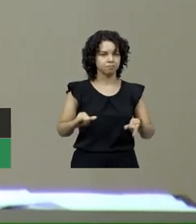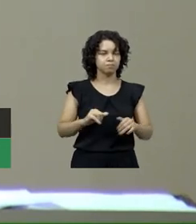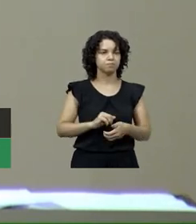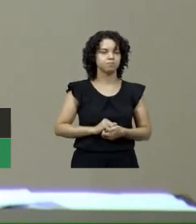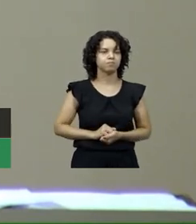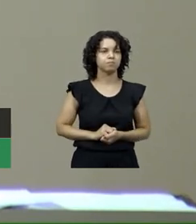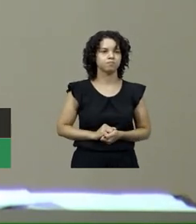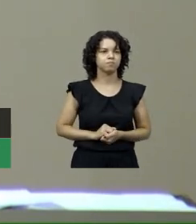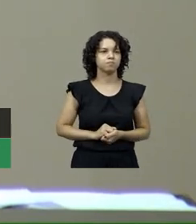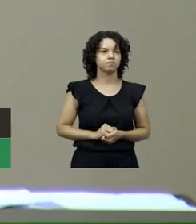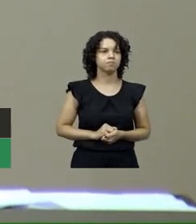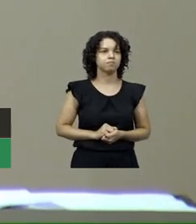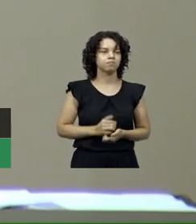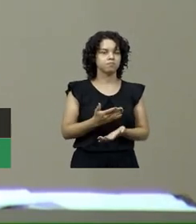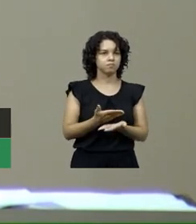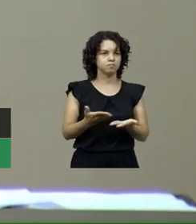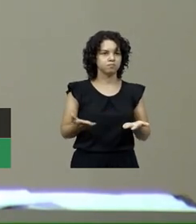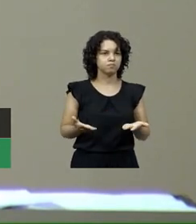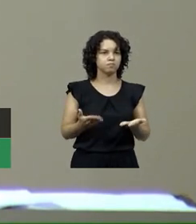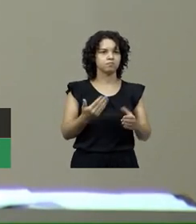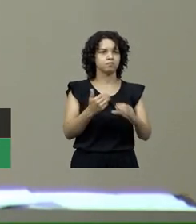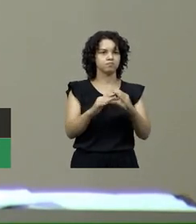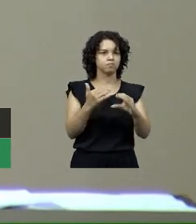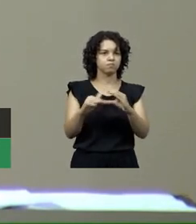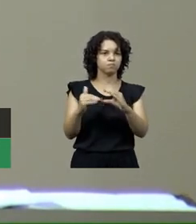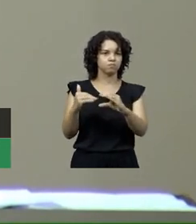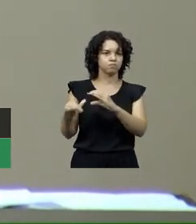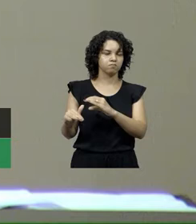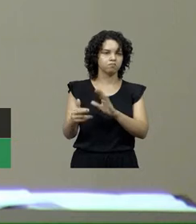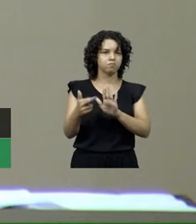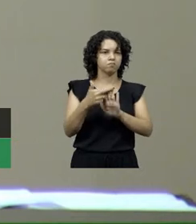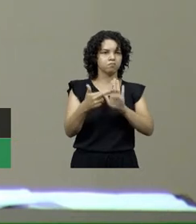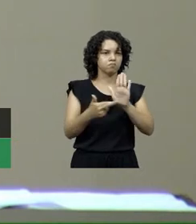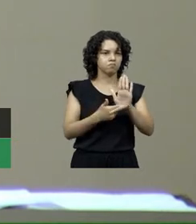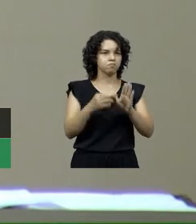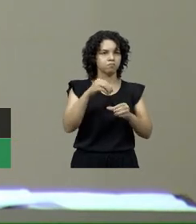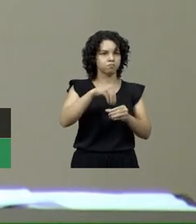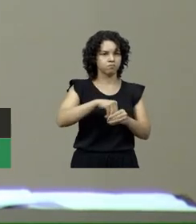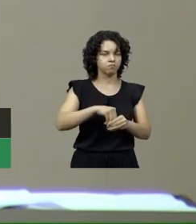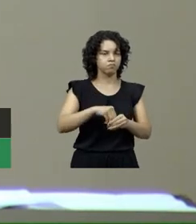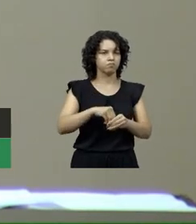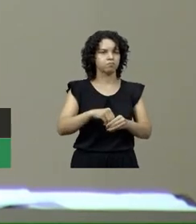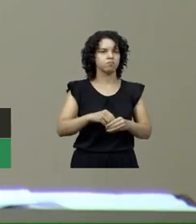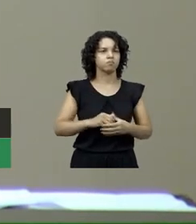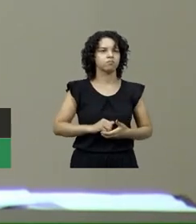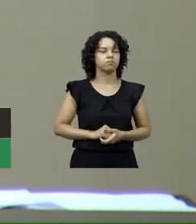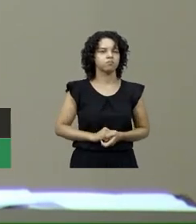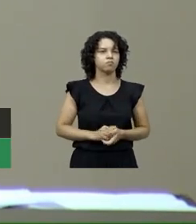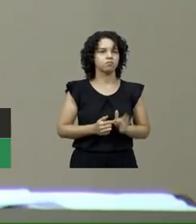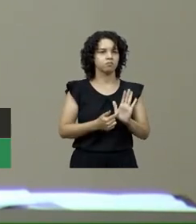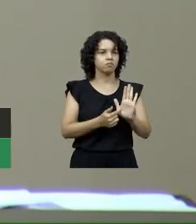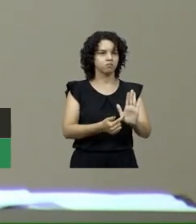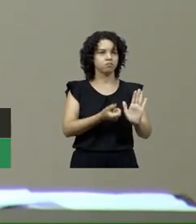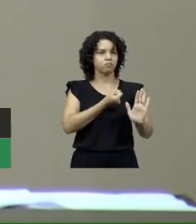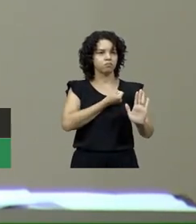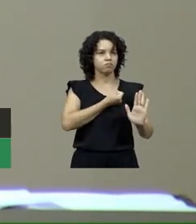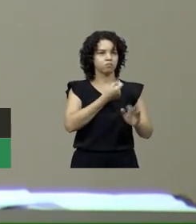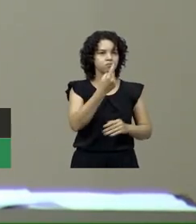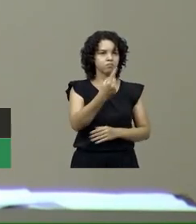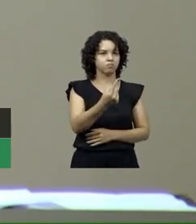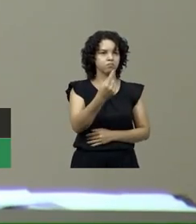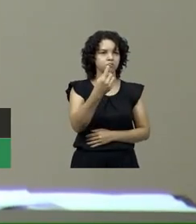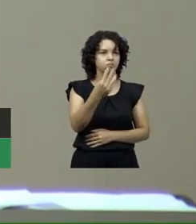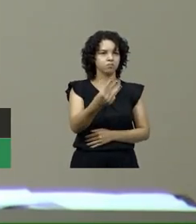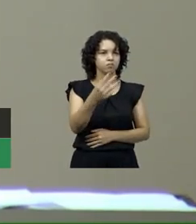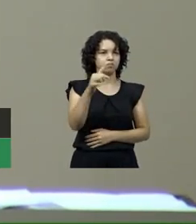encaminhará aos destinatários, conforme determina o regimento interno, as seguintes indicações: indicação